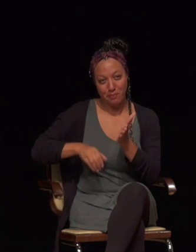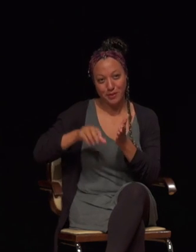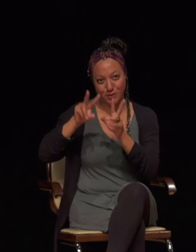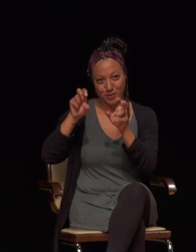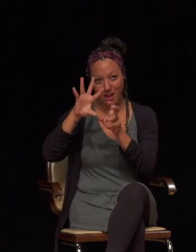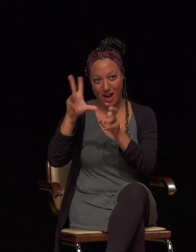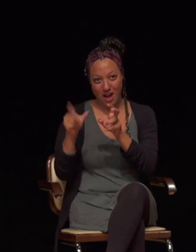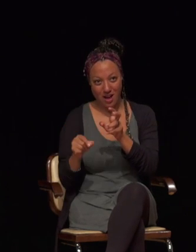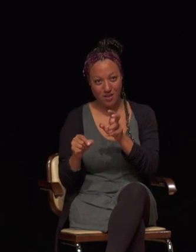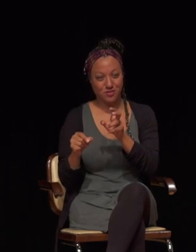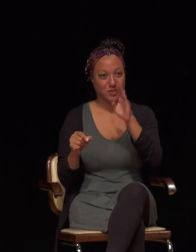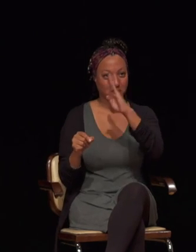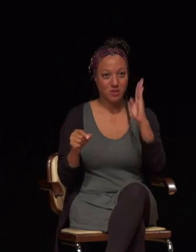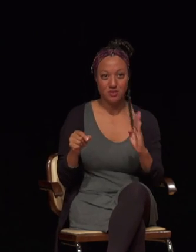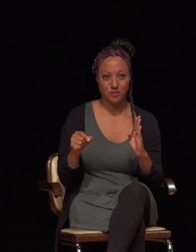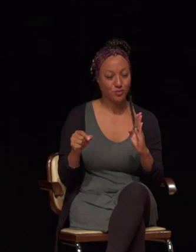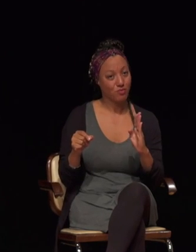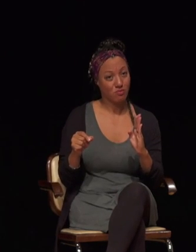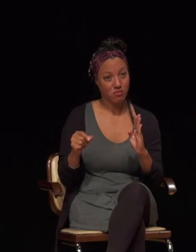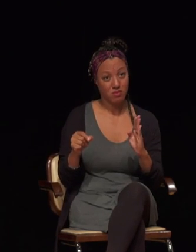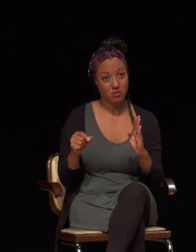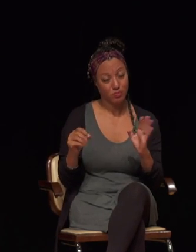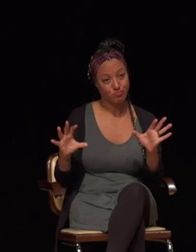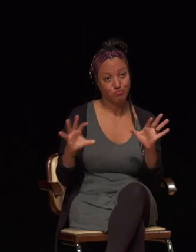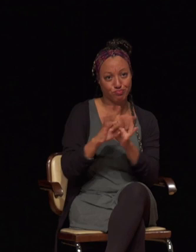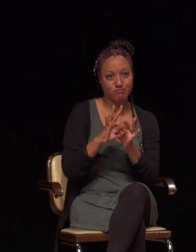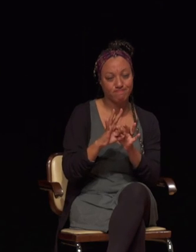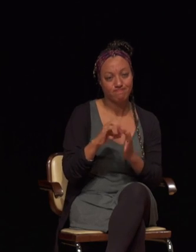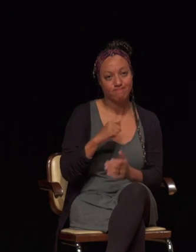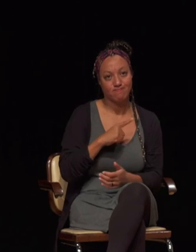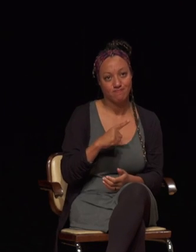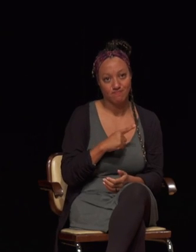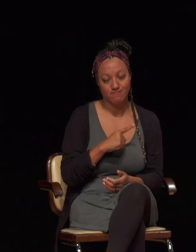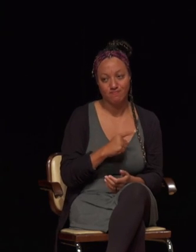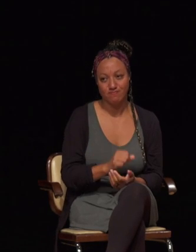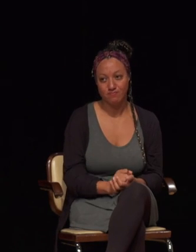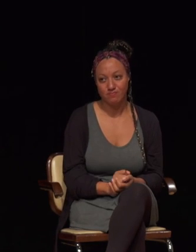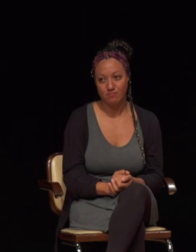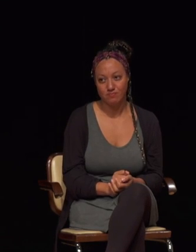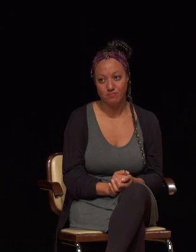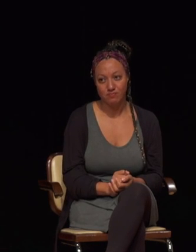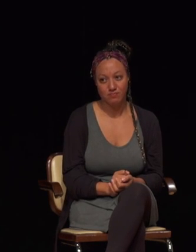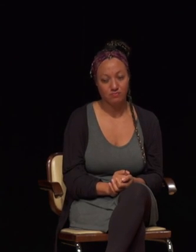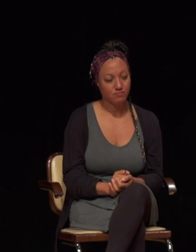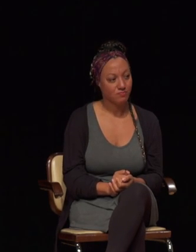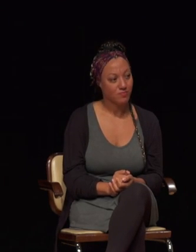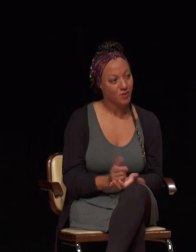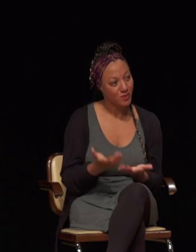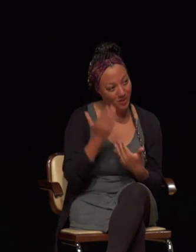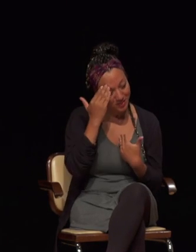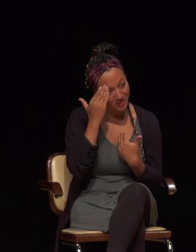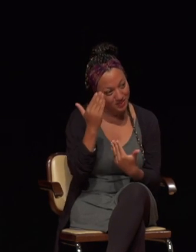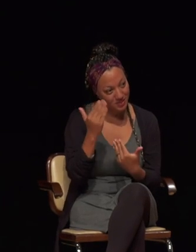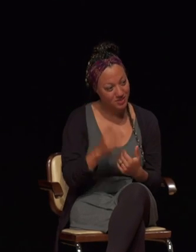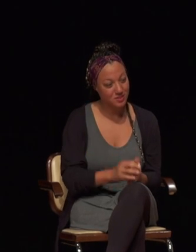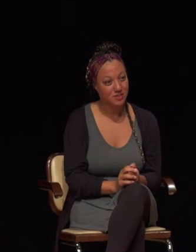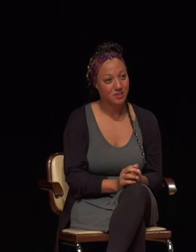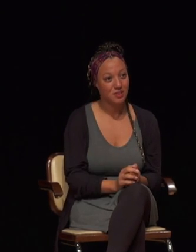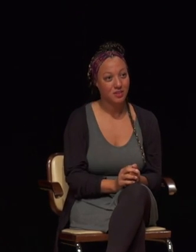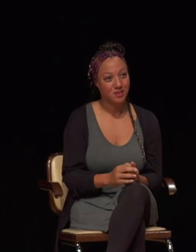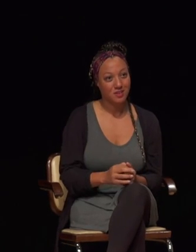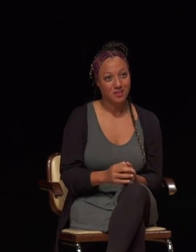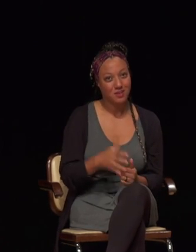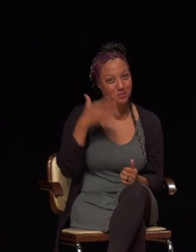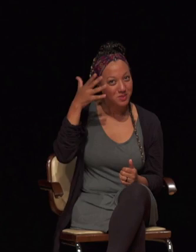sentido a África é Brasil e o Brasil vai virando uma grande África Ila queria te agradecer muito por sua